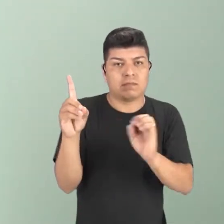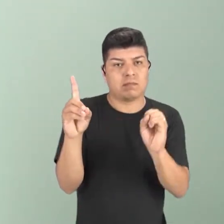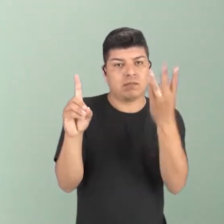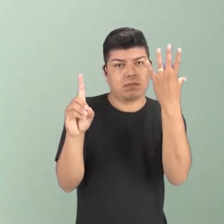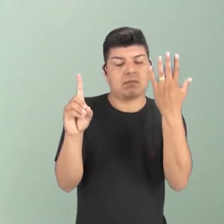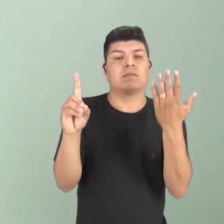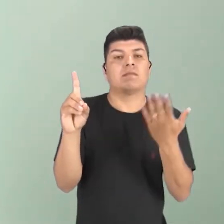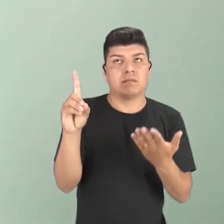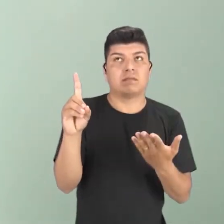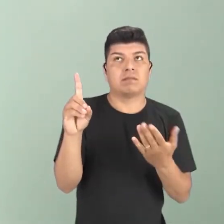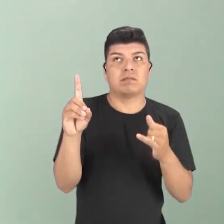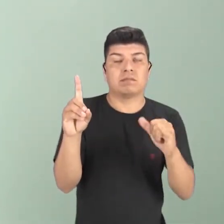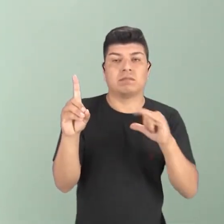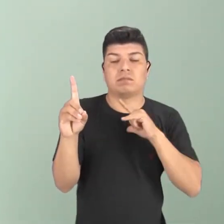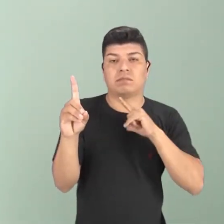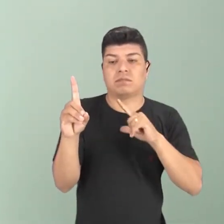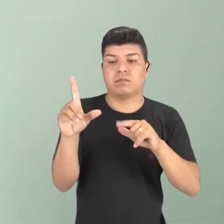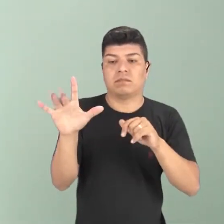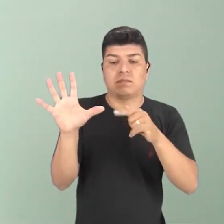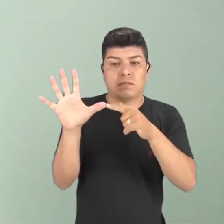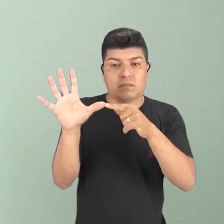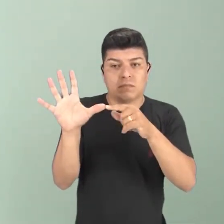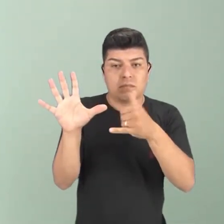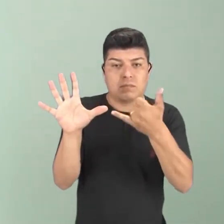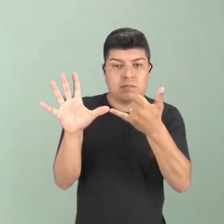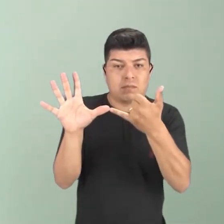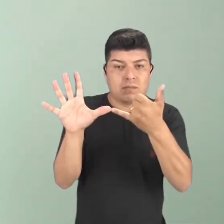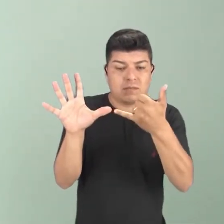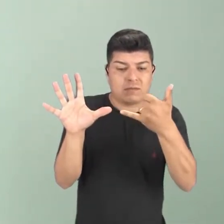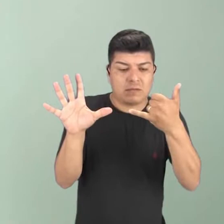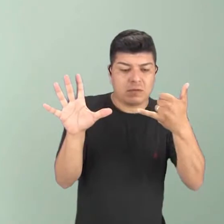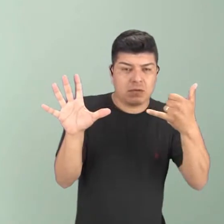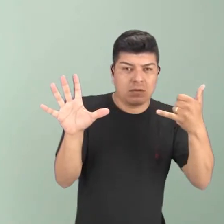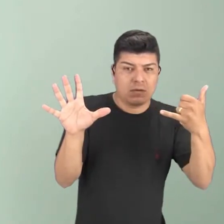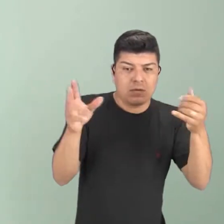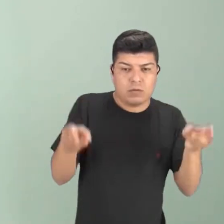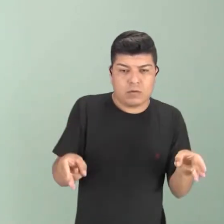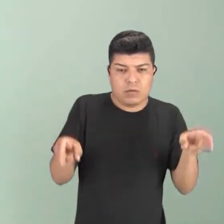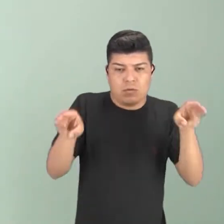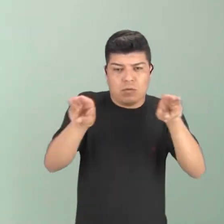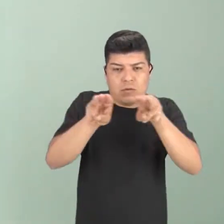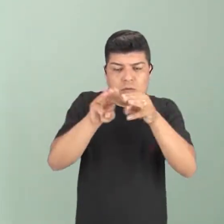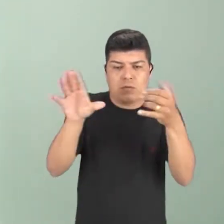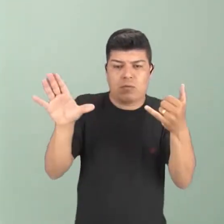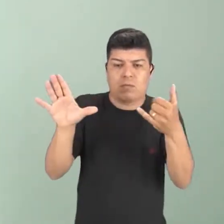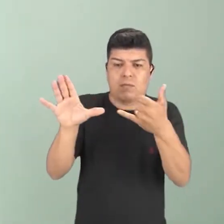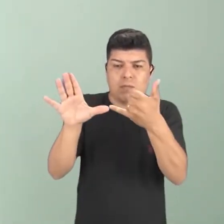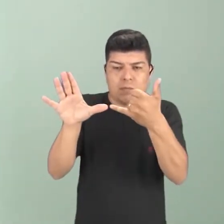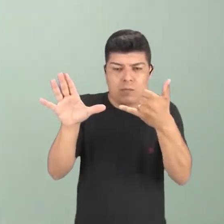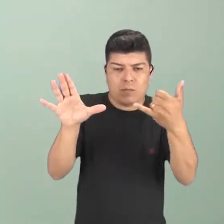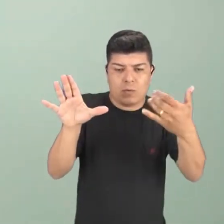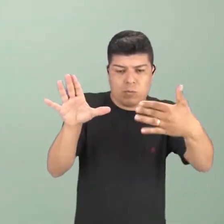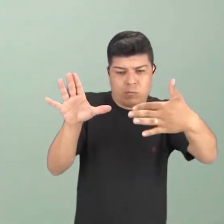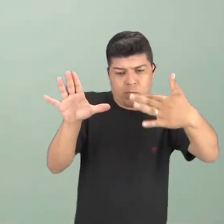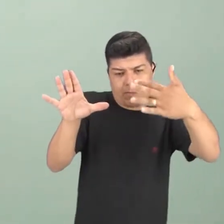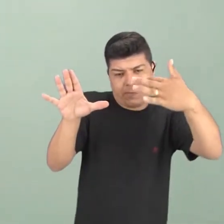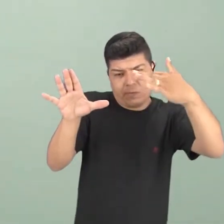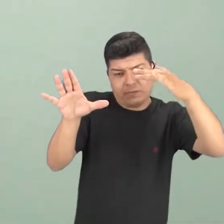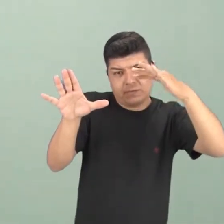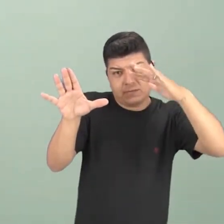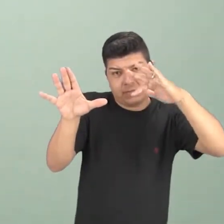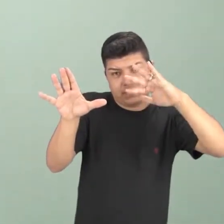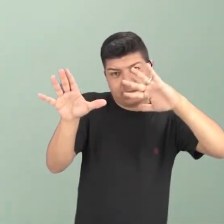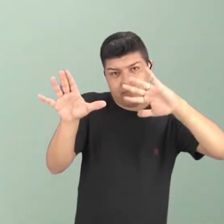Então, eu sei que se tem um fio aqui, o campo magnético é em volta disso, segundo a regra da mão direita. Ela é concêntrica. E o